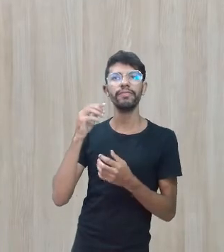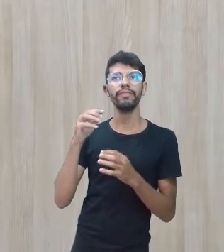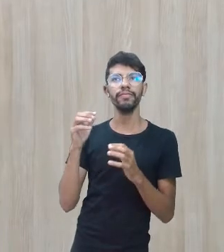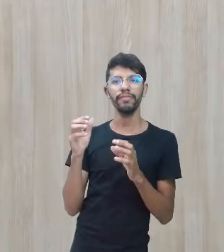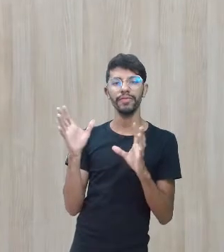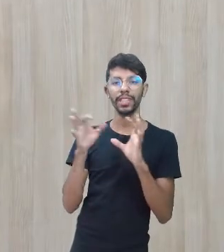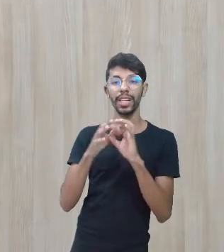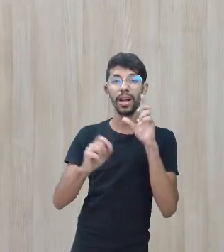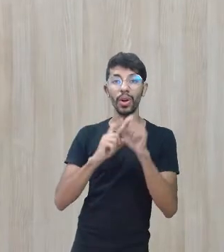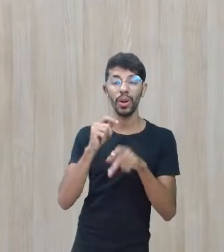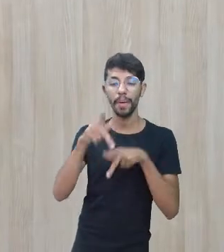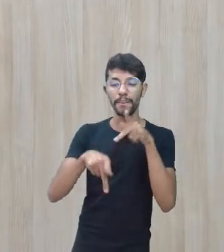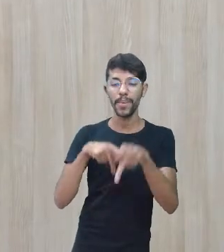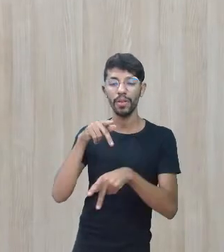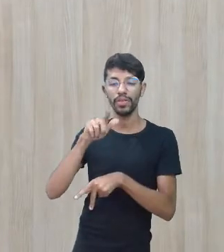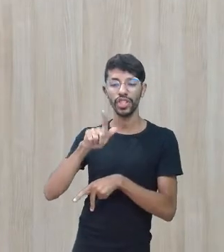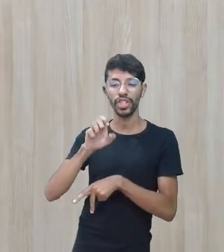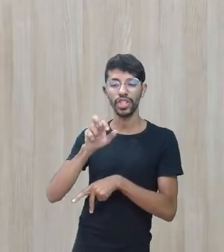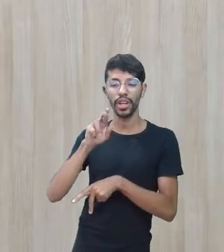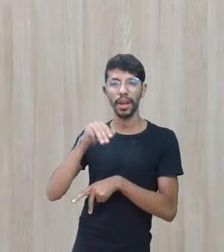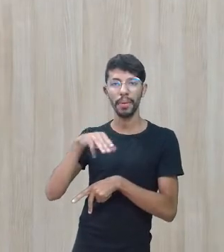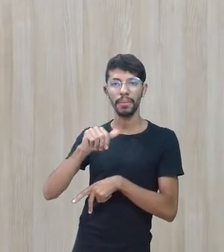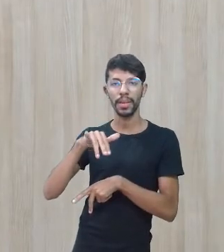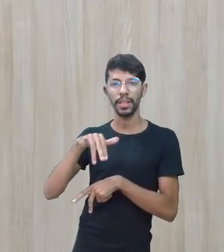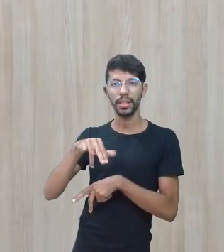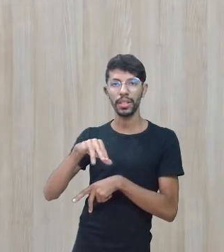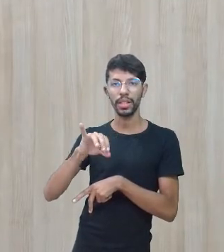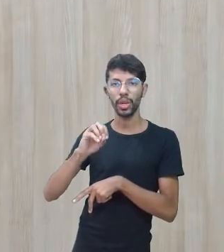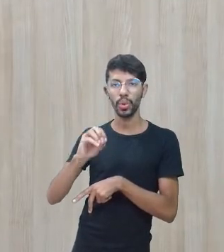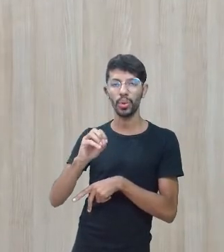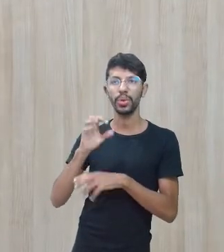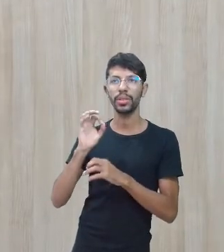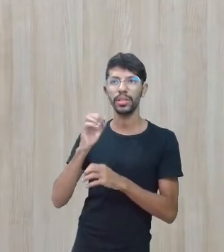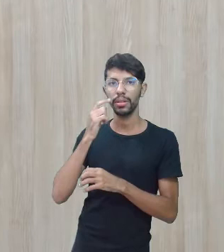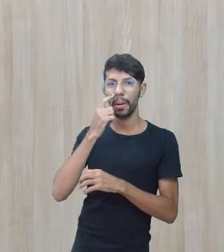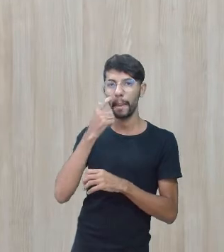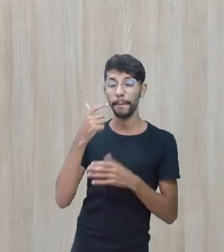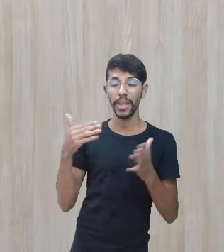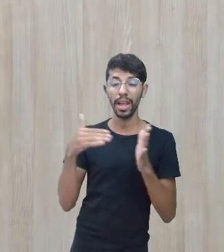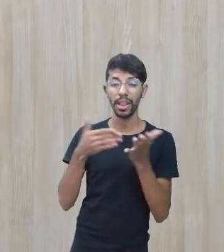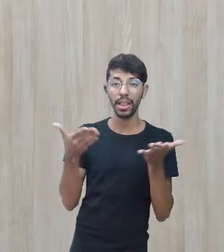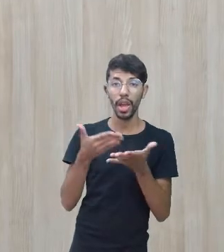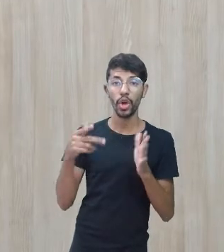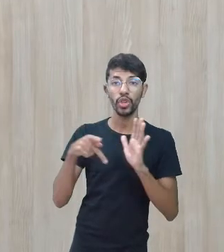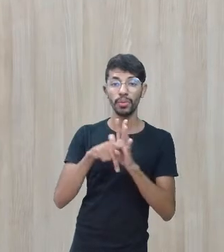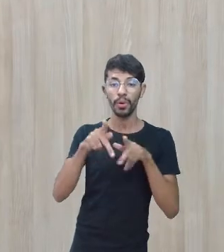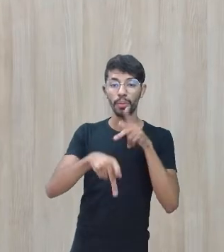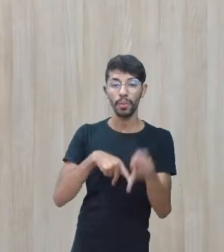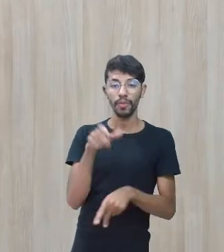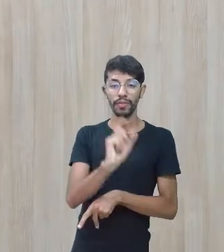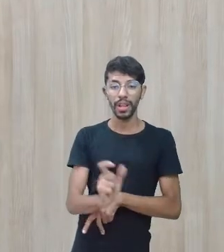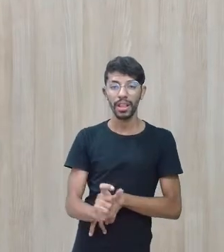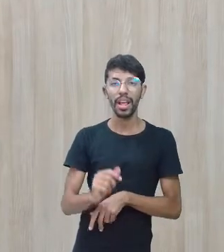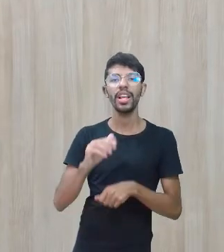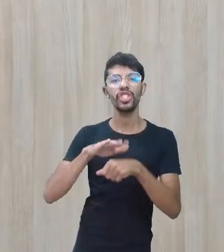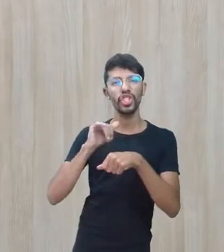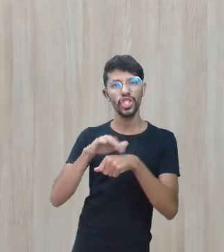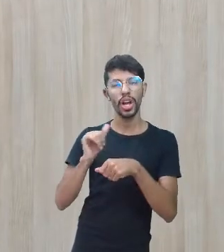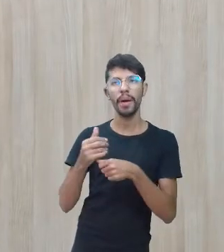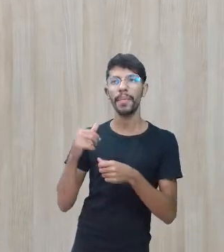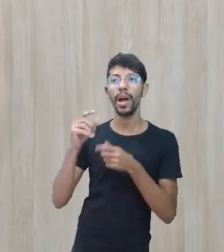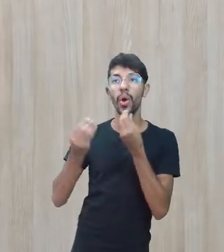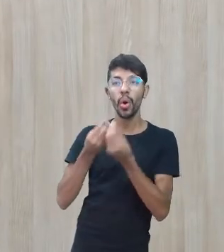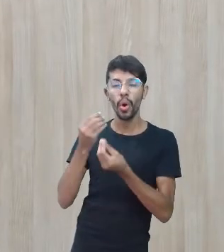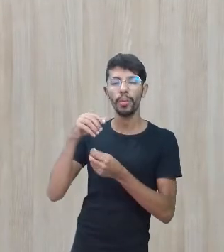os povos germânicos. E até hoje os italianos chamam, né, os alemães de germânicos, aliás. Tá? Mas aí